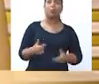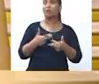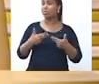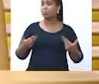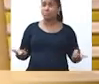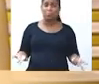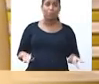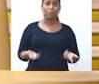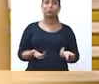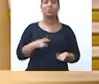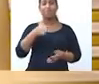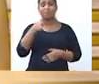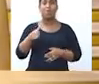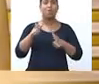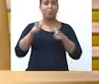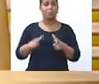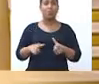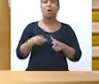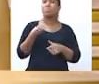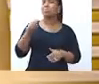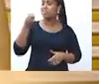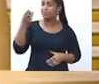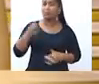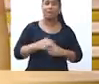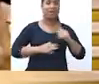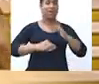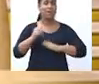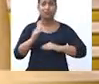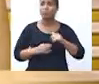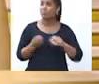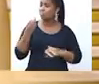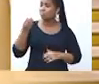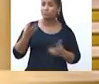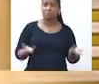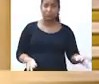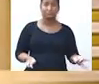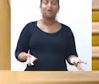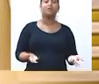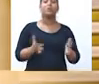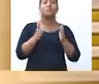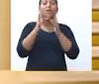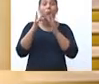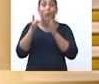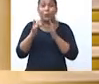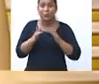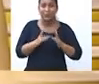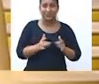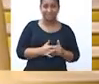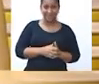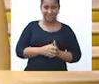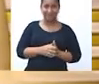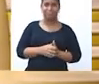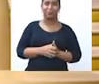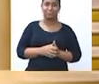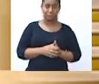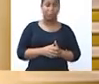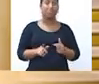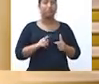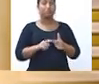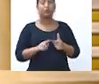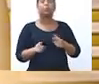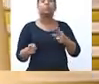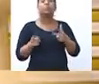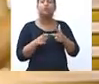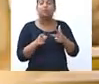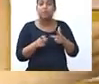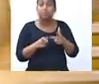atividades, ela vai no laboratório, mas ela viaja, a professora fez isso. Então, ter contato com isso. Então, esse era o segundo ponto. E o